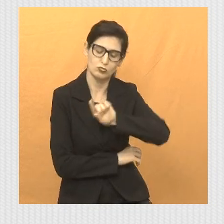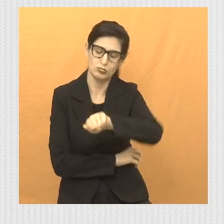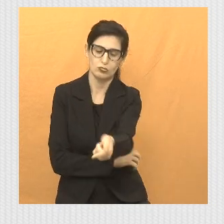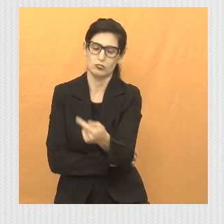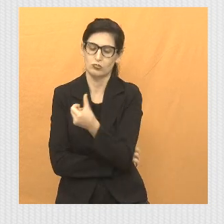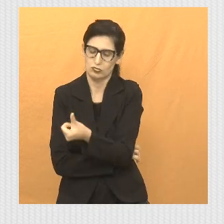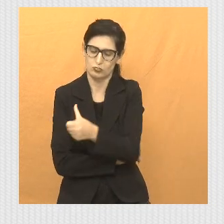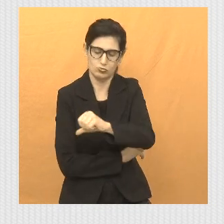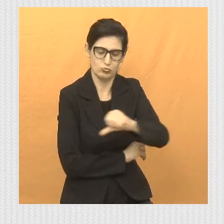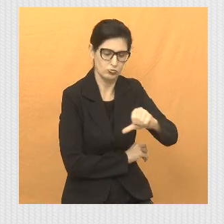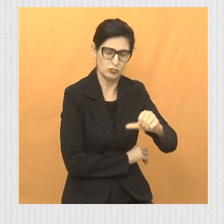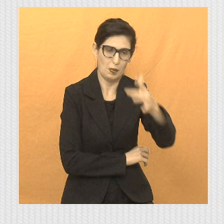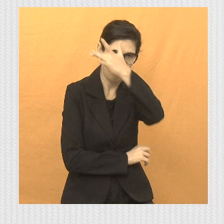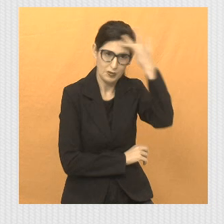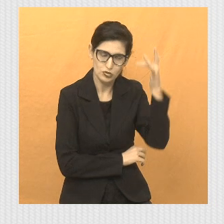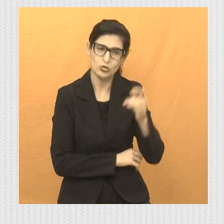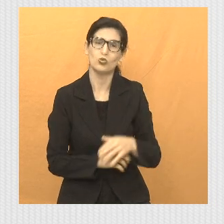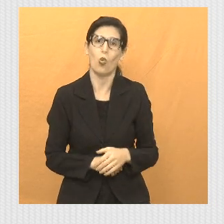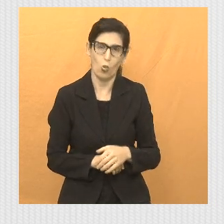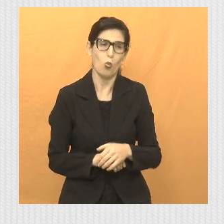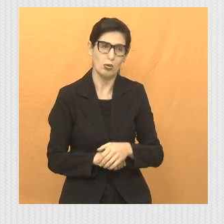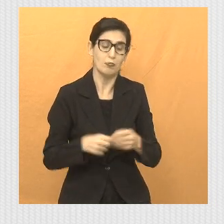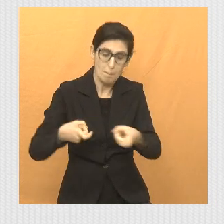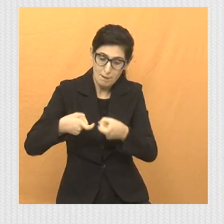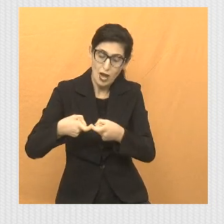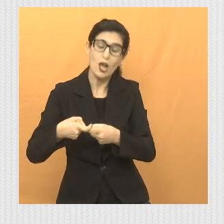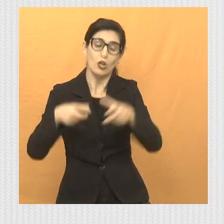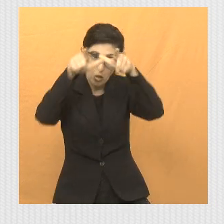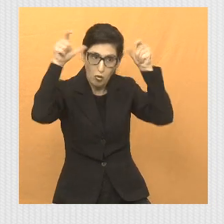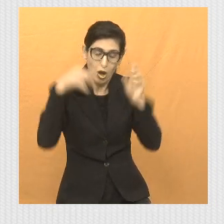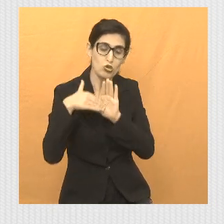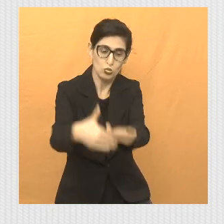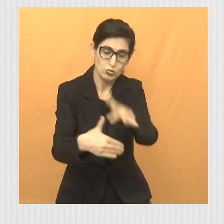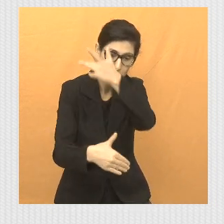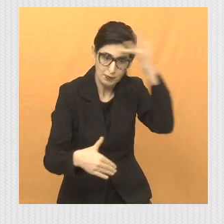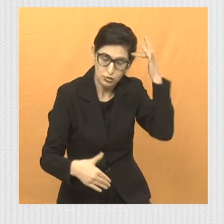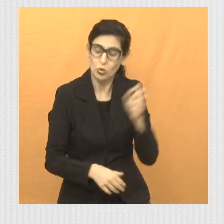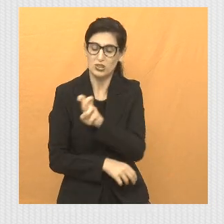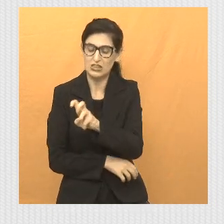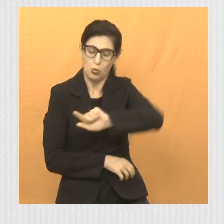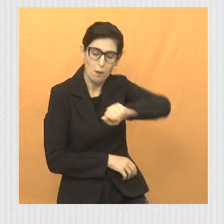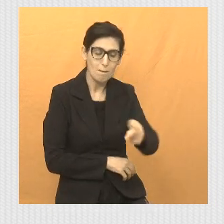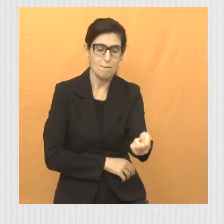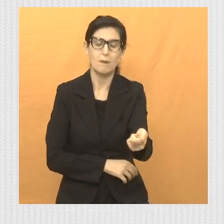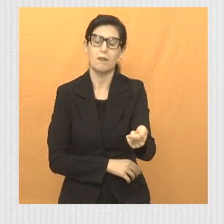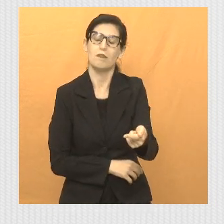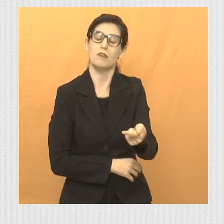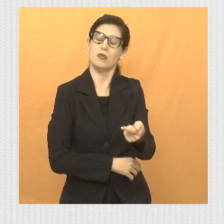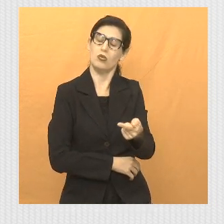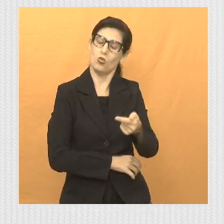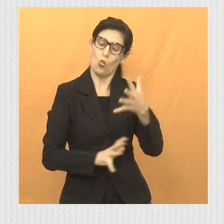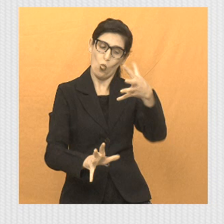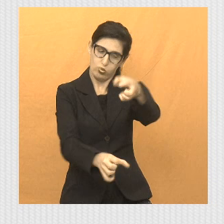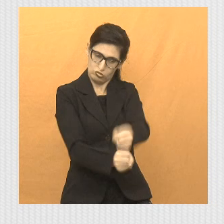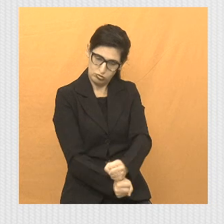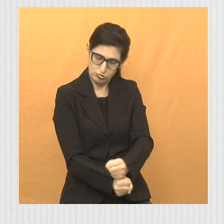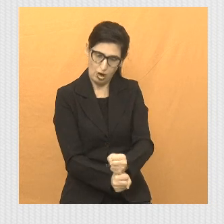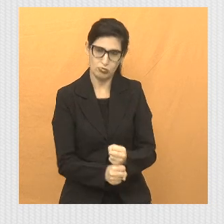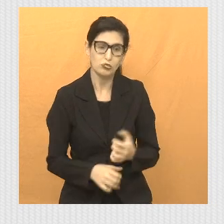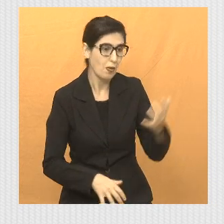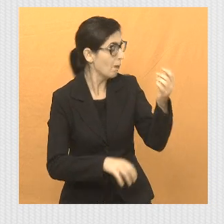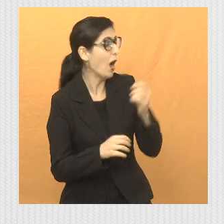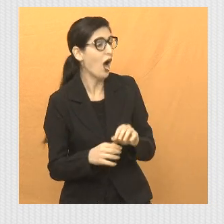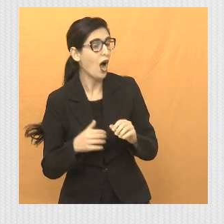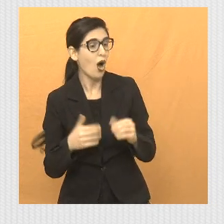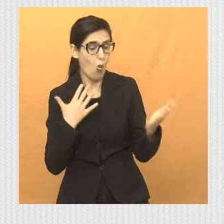56.699 consultas, um acréscimo de aproximadamente 5.000 consultas a mais em comparação ao ano passado.